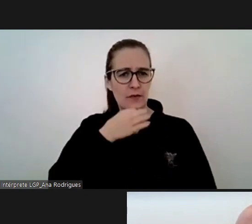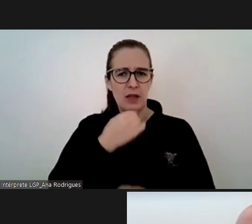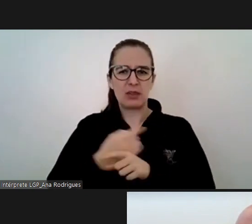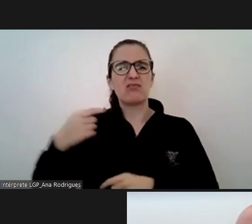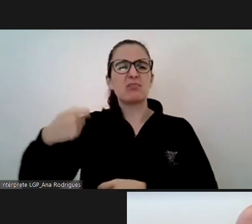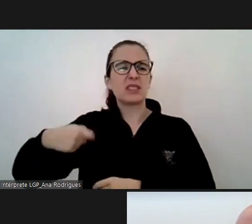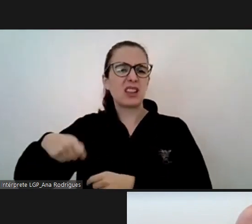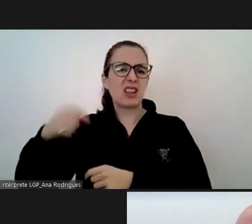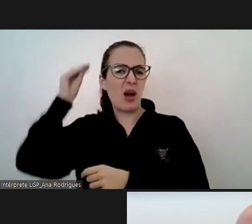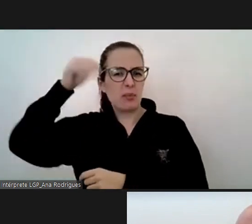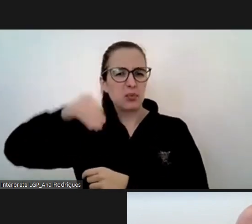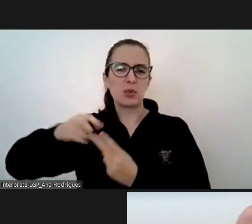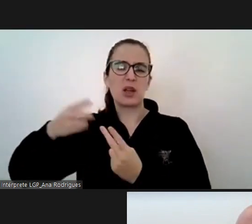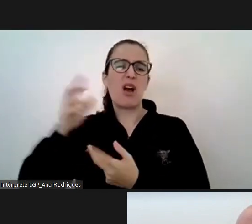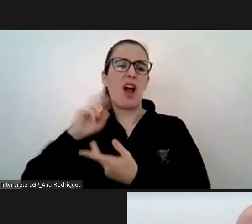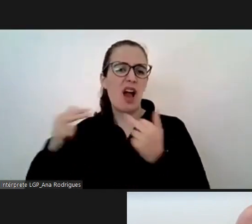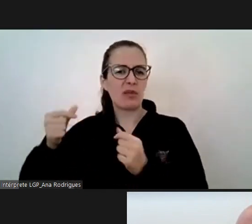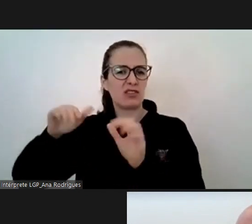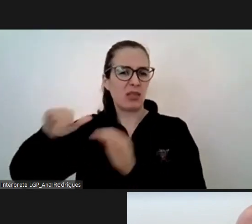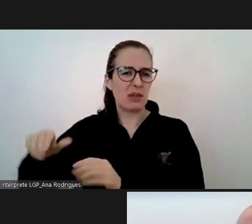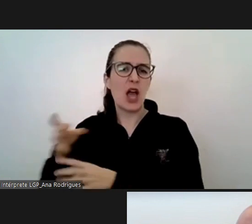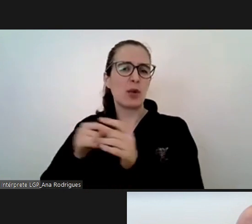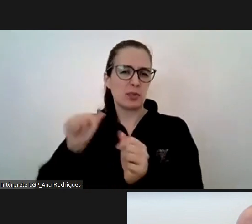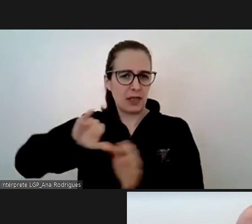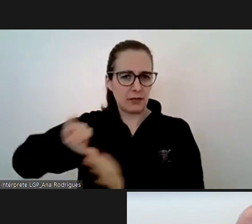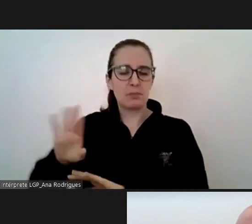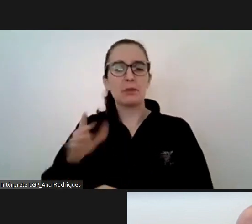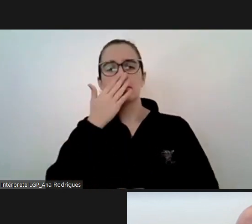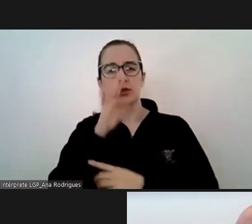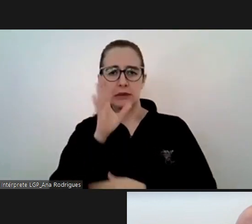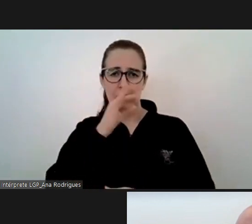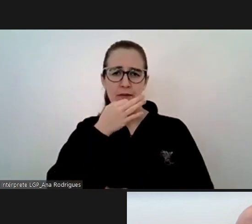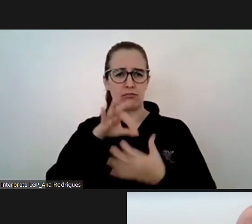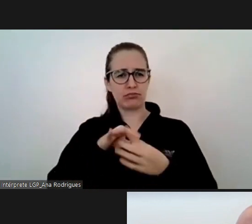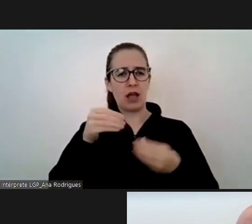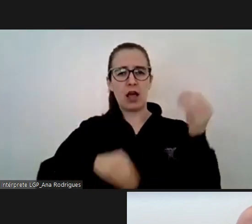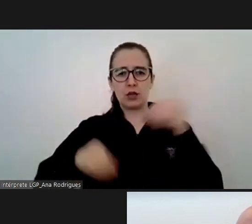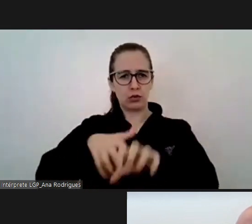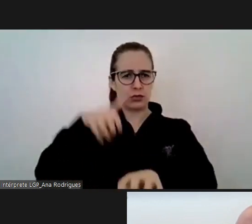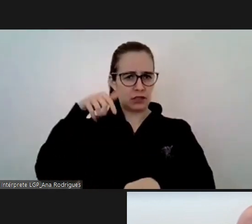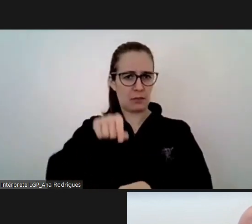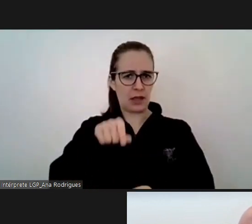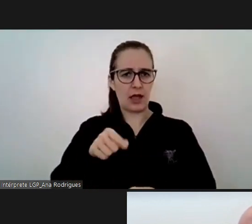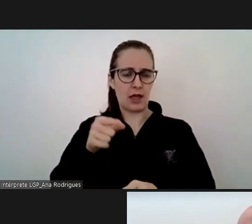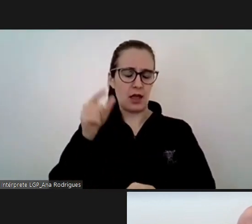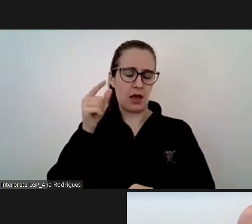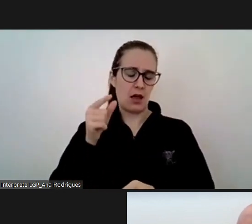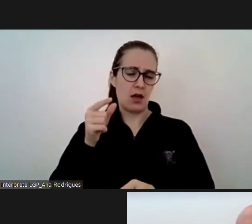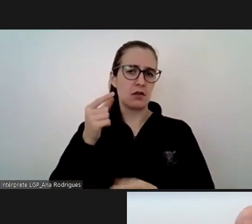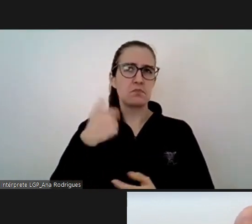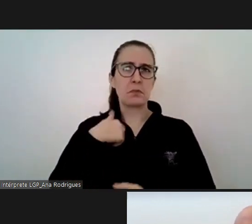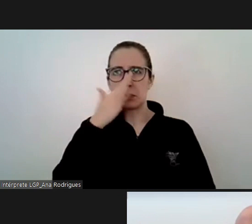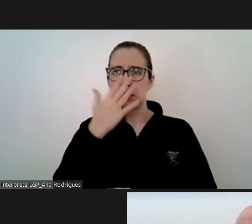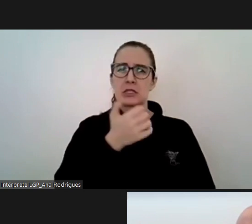presidenciais, autárquicas e eleições europeias são um bocadinho diferentes, mas nós sabemos que em legislativas participam entre 5 e 5,5 milhões de portugueses,